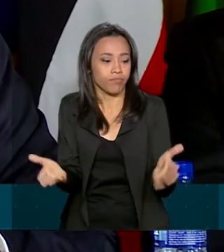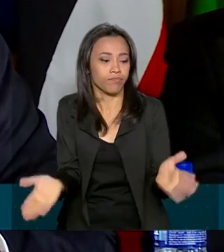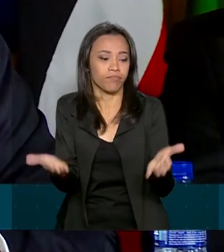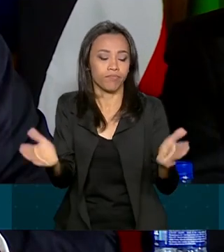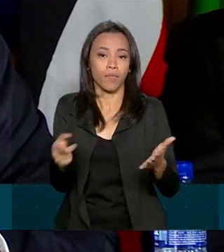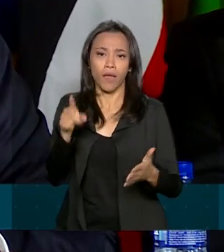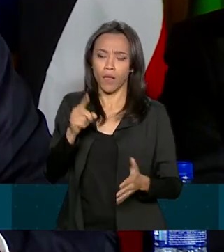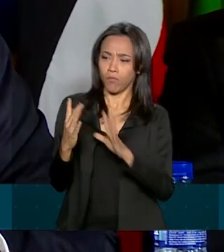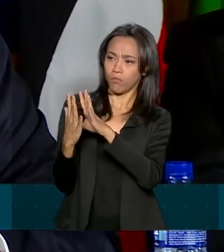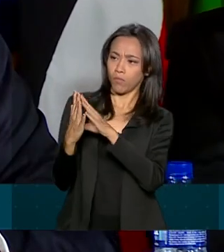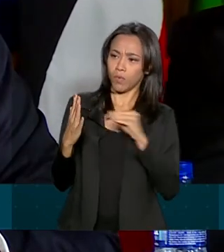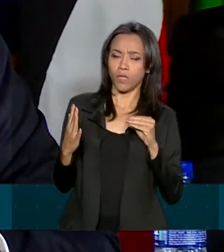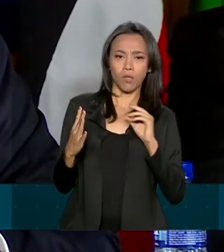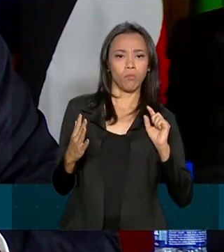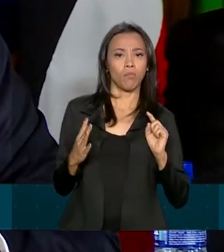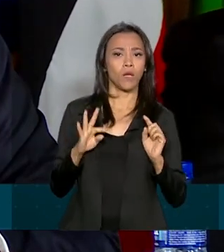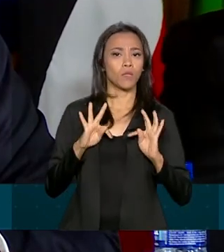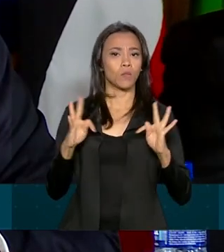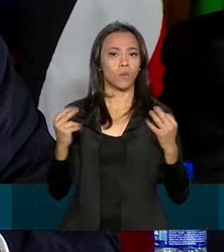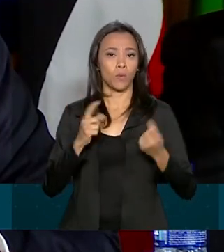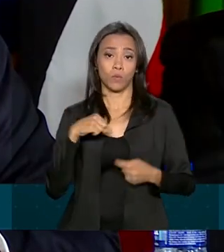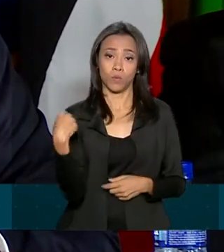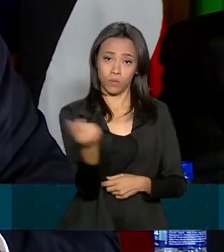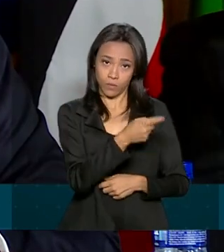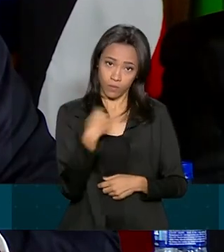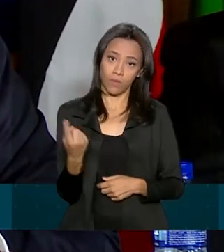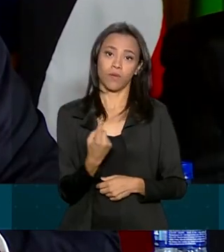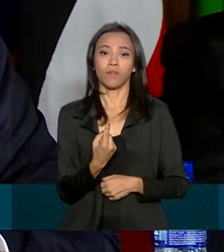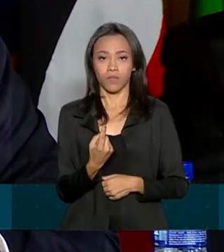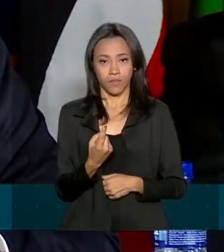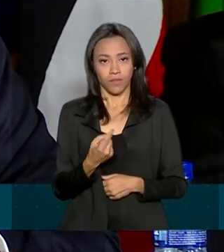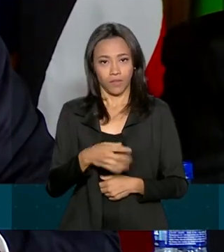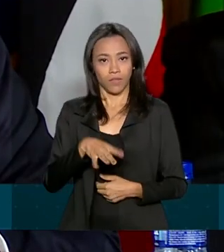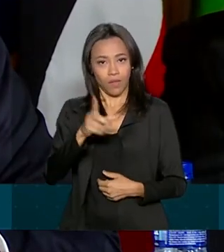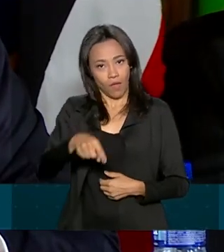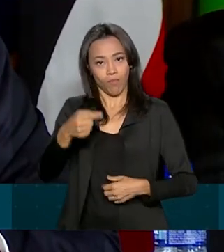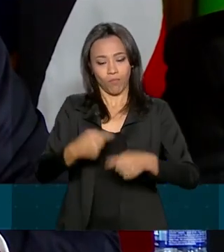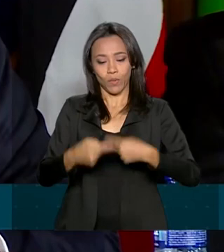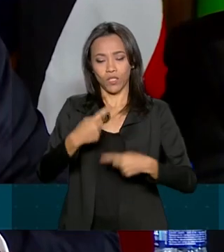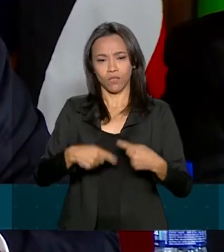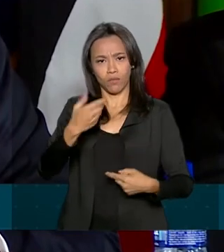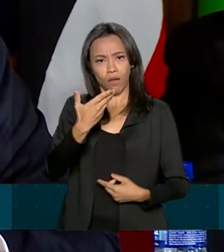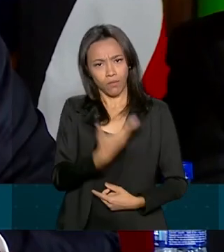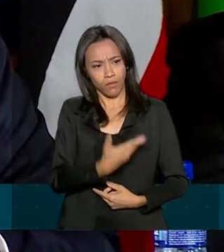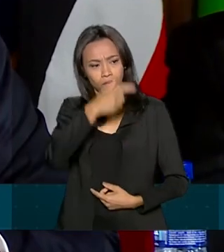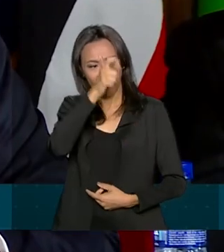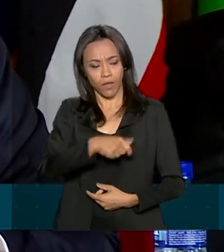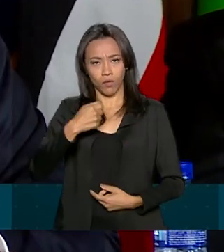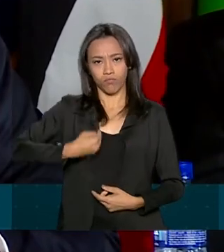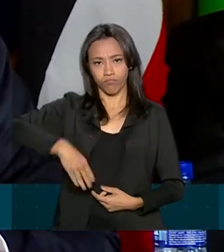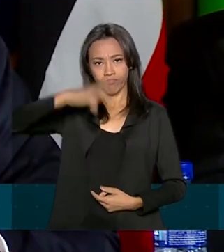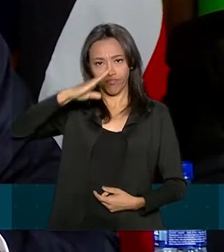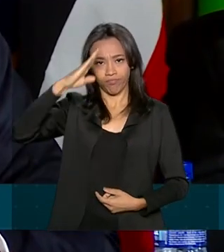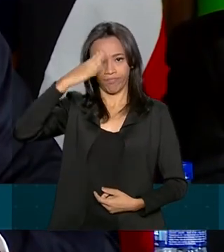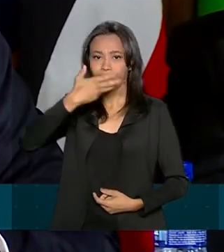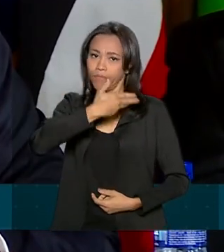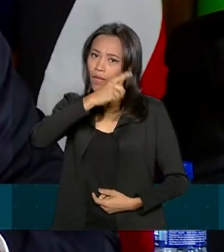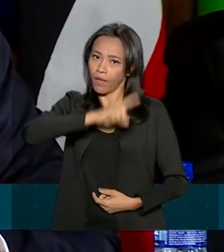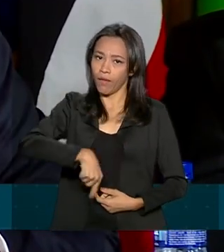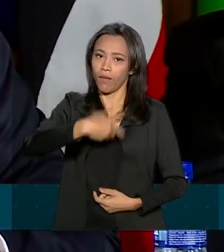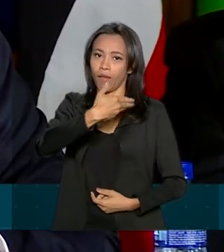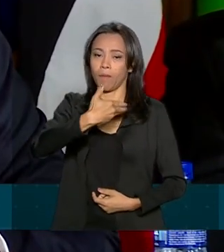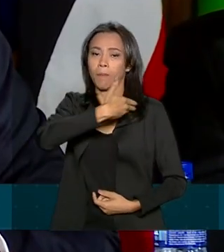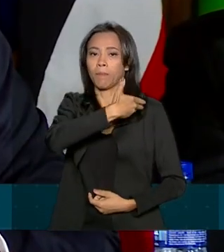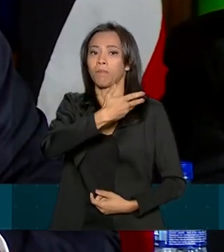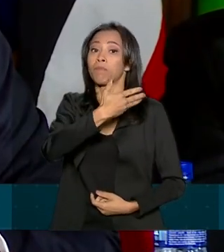nós políticos, todos nós. Aqui só tem político, até o nosso general exerce o cargo político nesse momento.